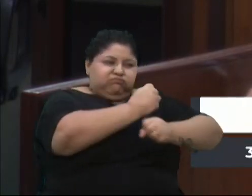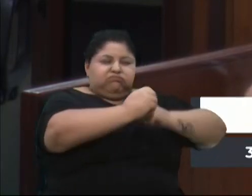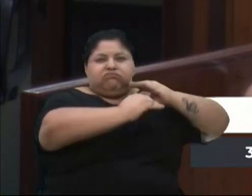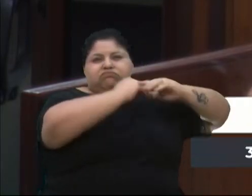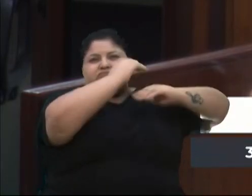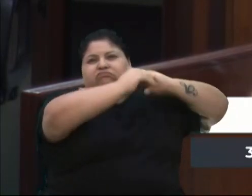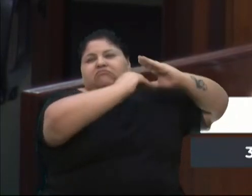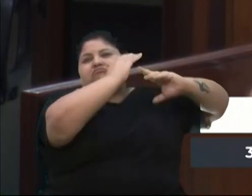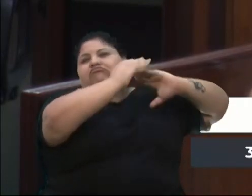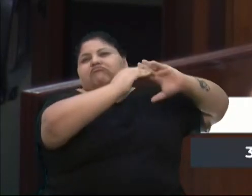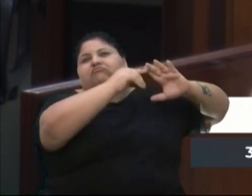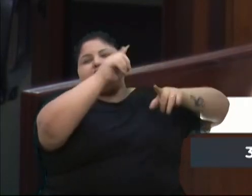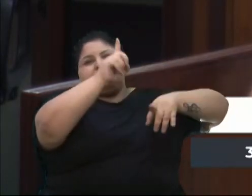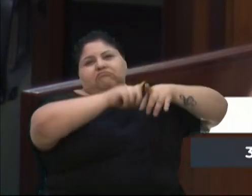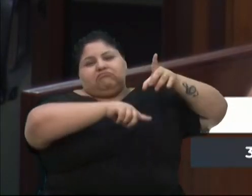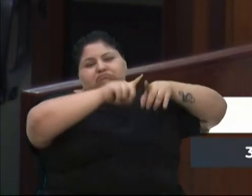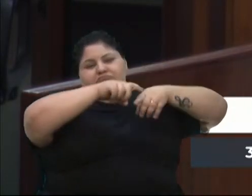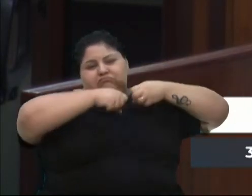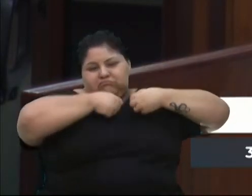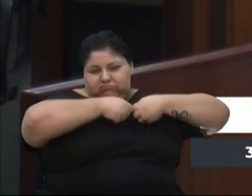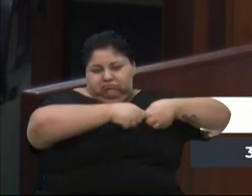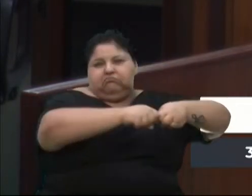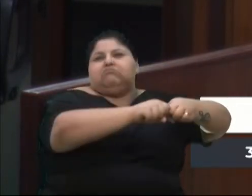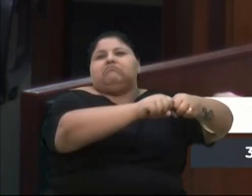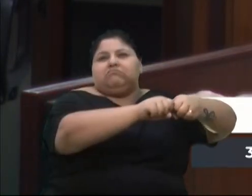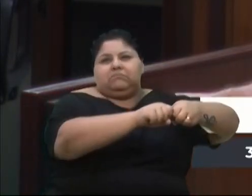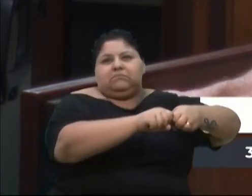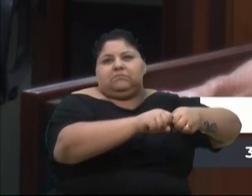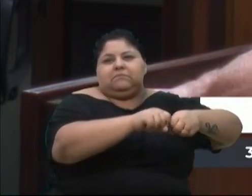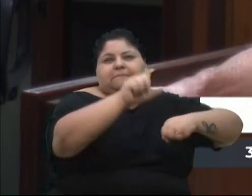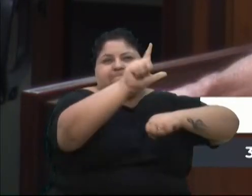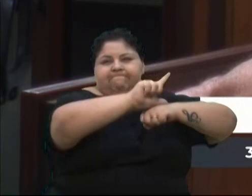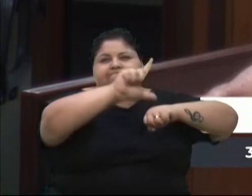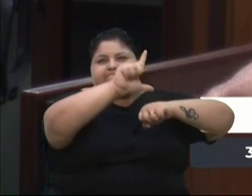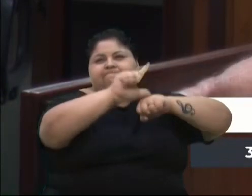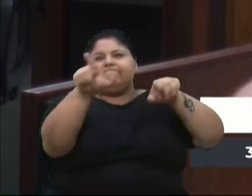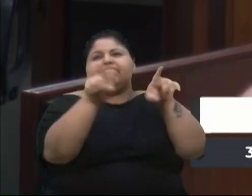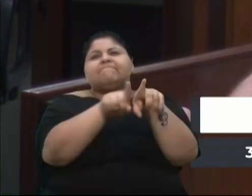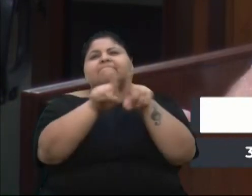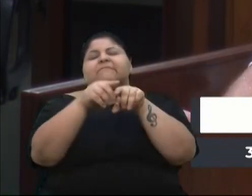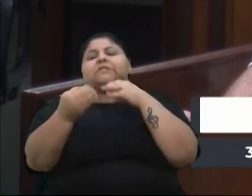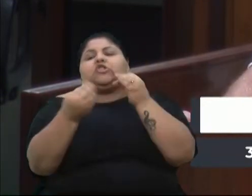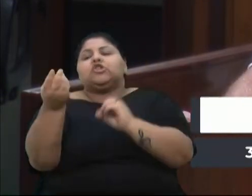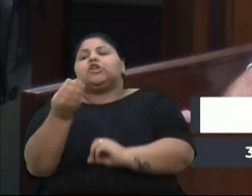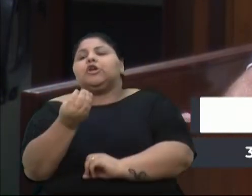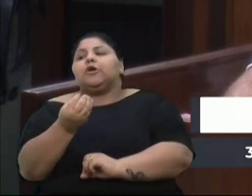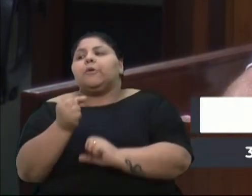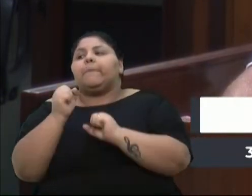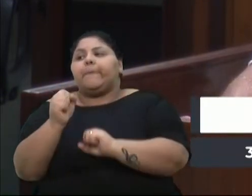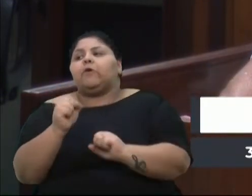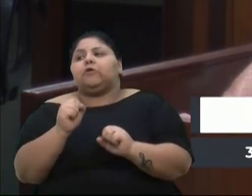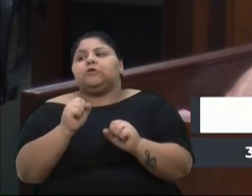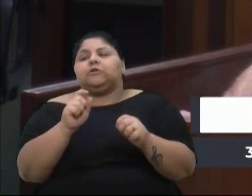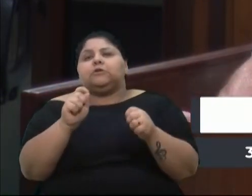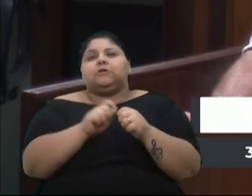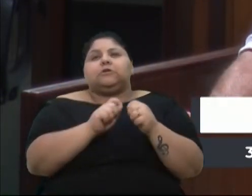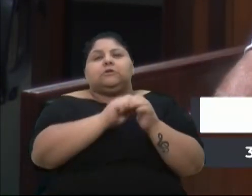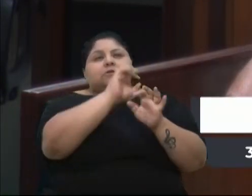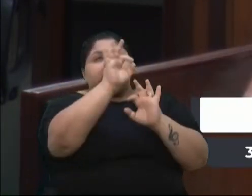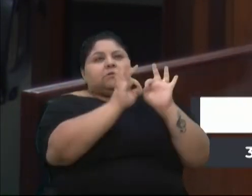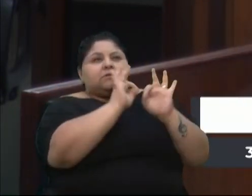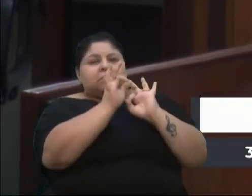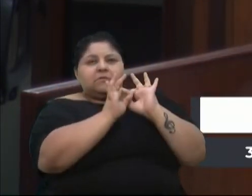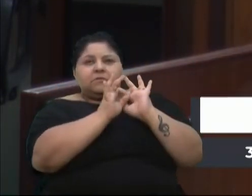construção, o mercado, as lojas ali também, o que pode ser feito, formatado ali,